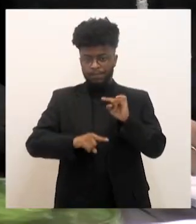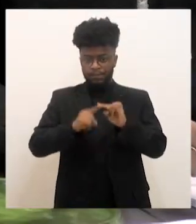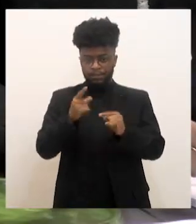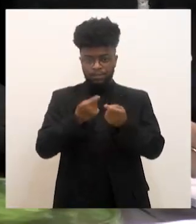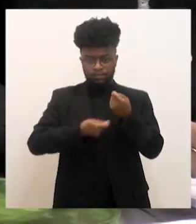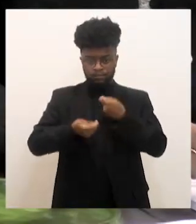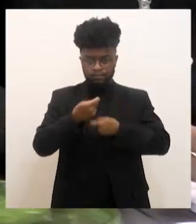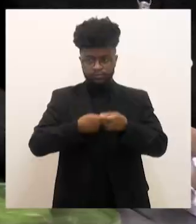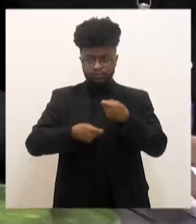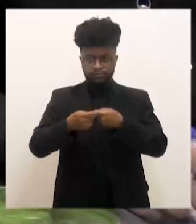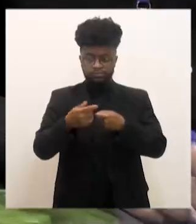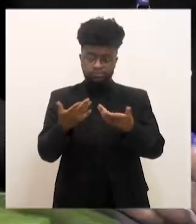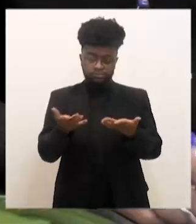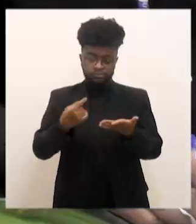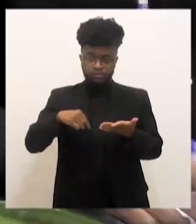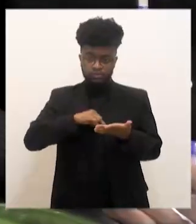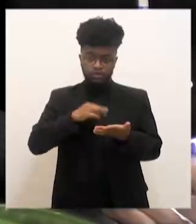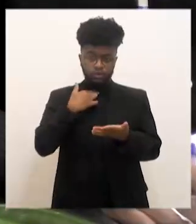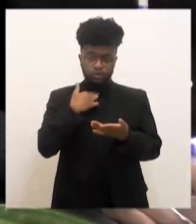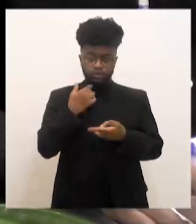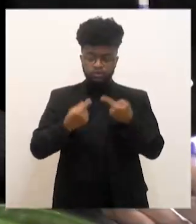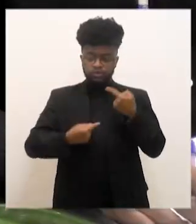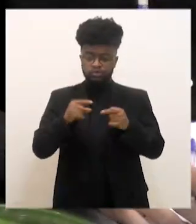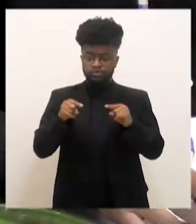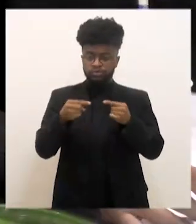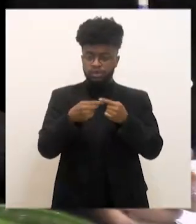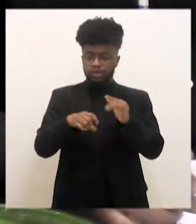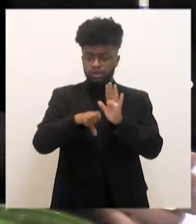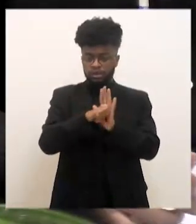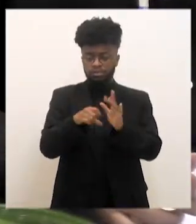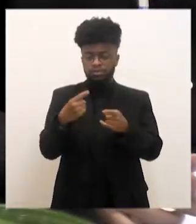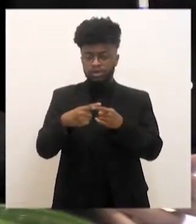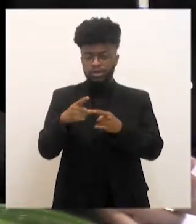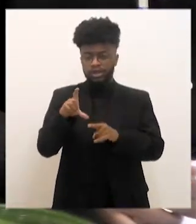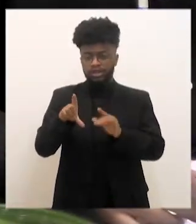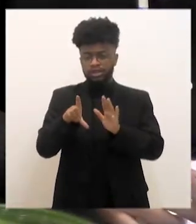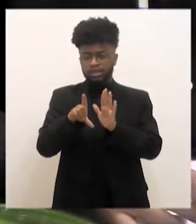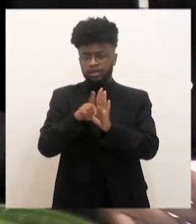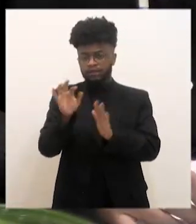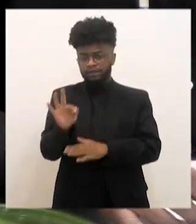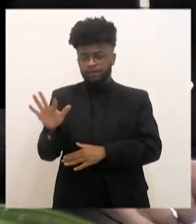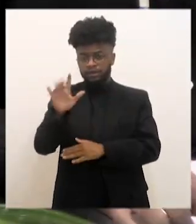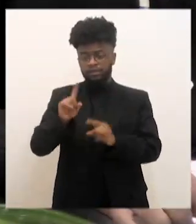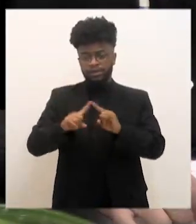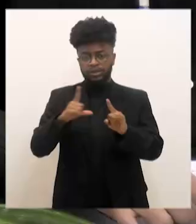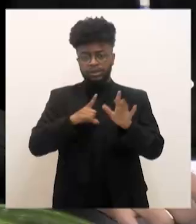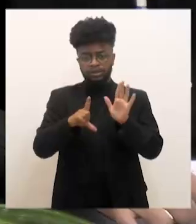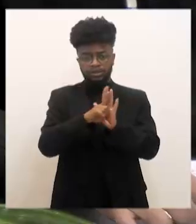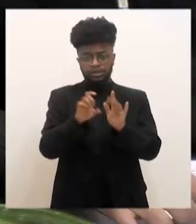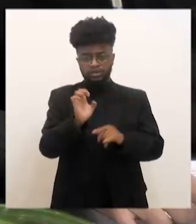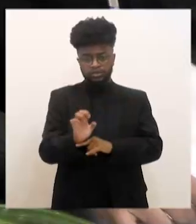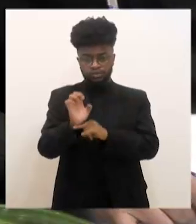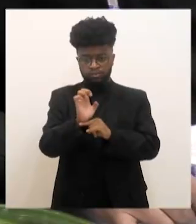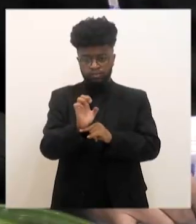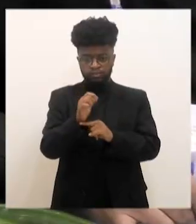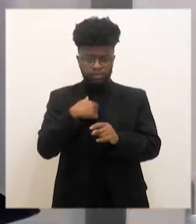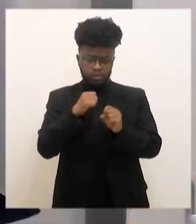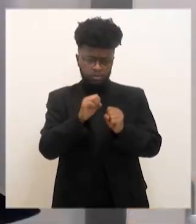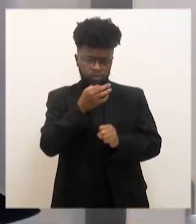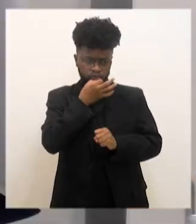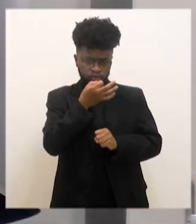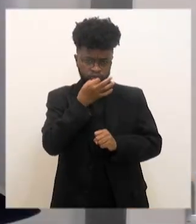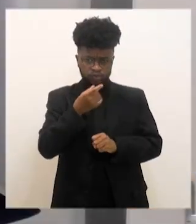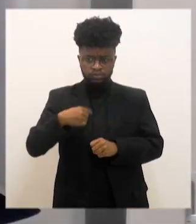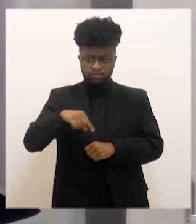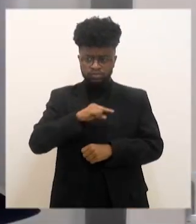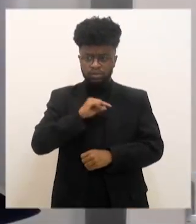administrativas. A gente não pode tratar como crime, isso é lei federal. Então tem uma lei estadual... Posso dar uma sugestão? A gente ficou